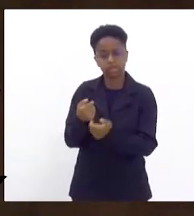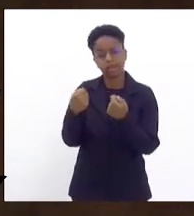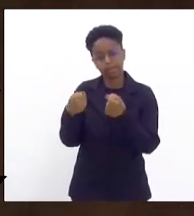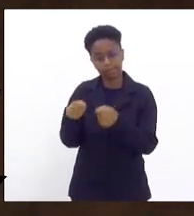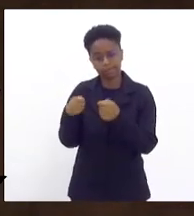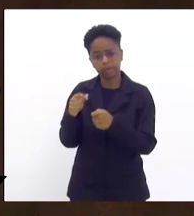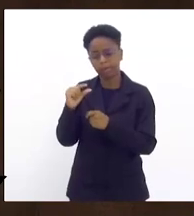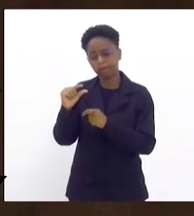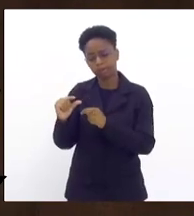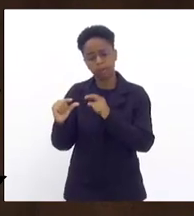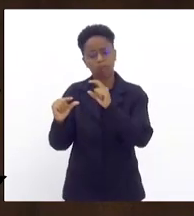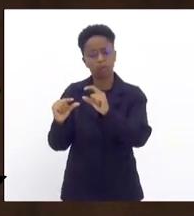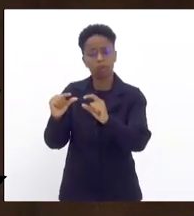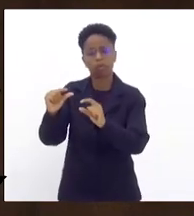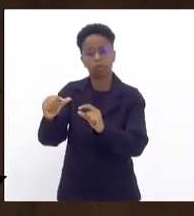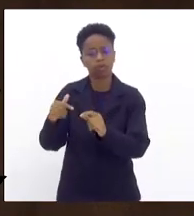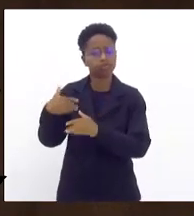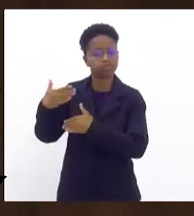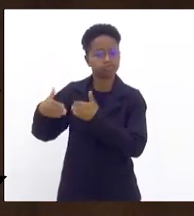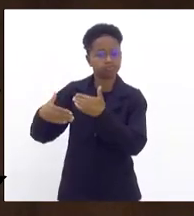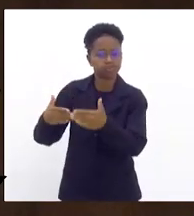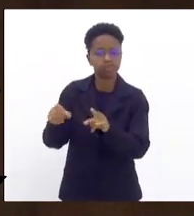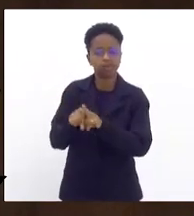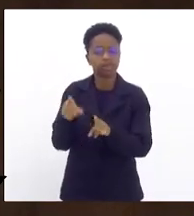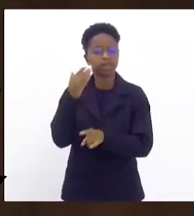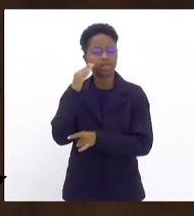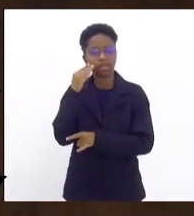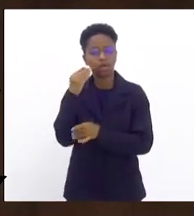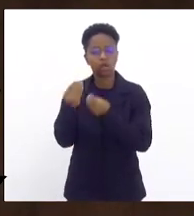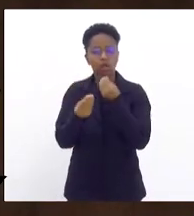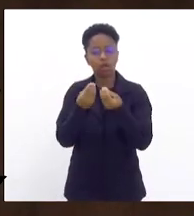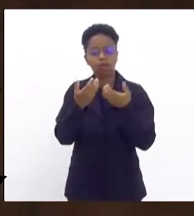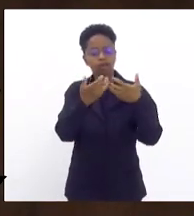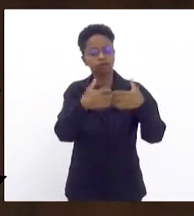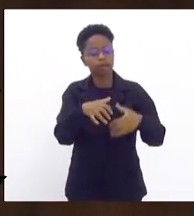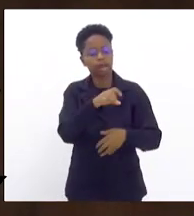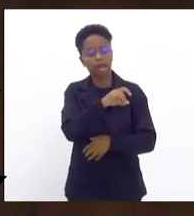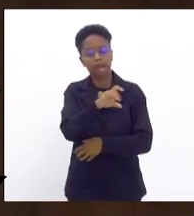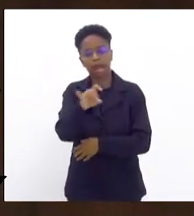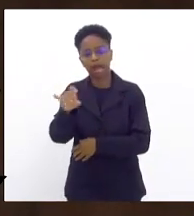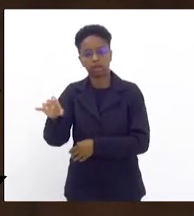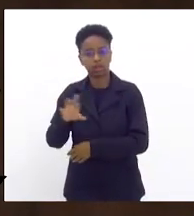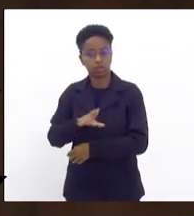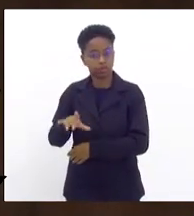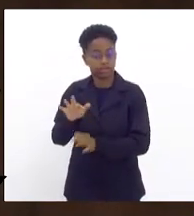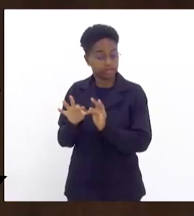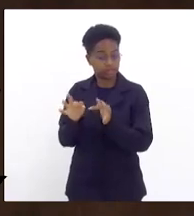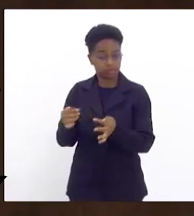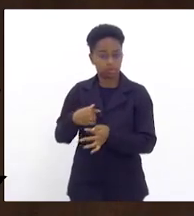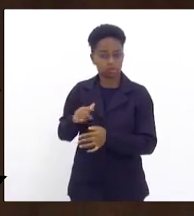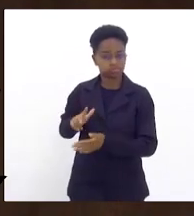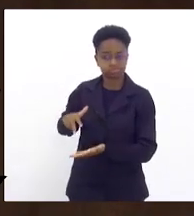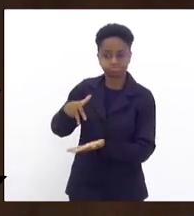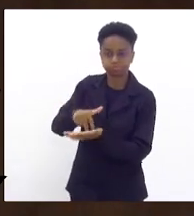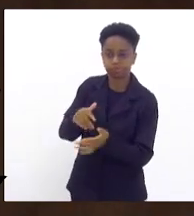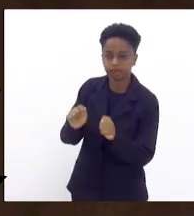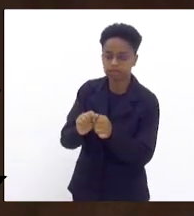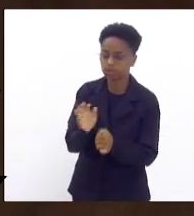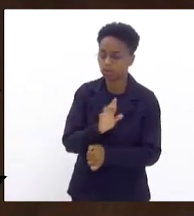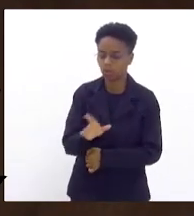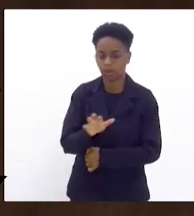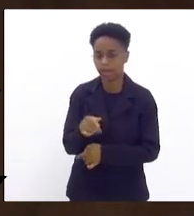aos poucos e entender cada situação. Não é simplesmente, ah, eu vou fazer. Não é assim.